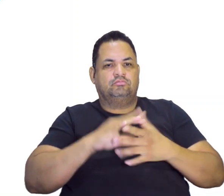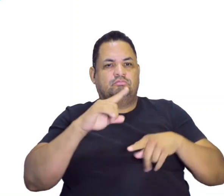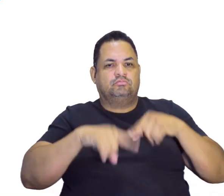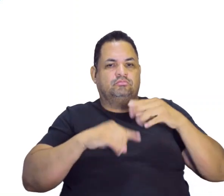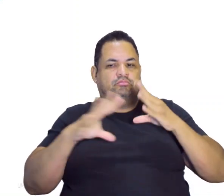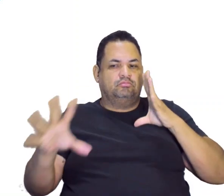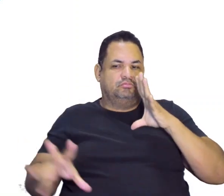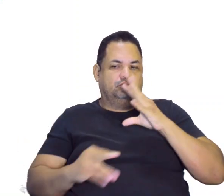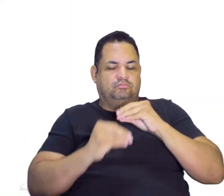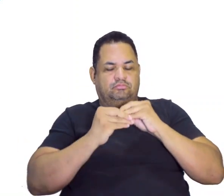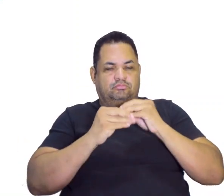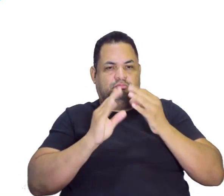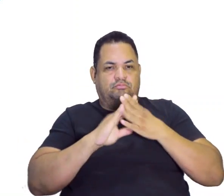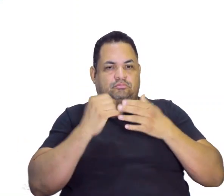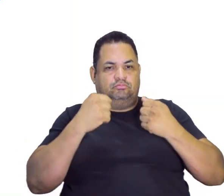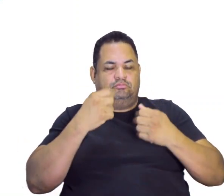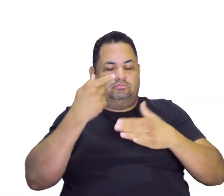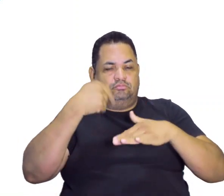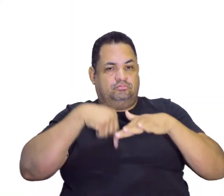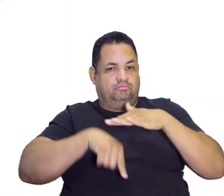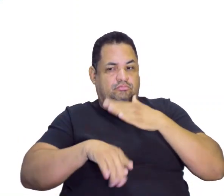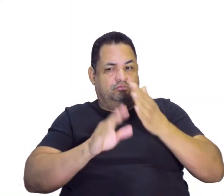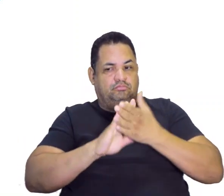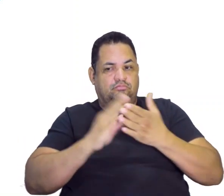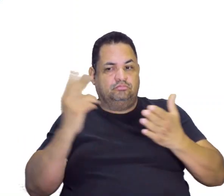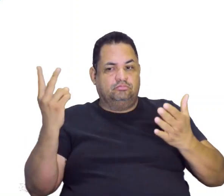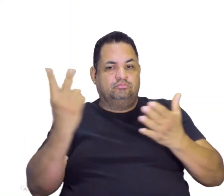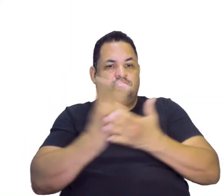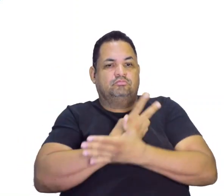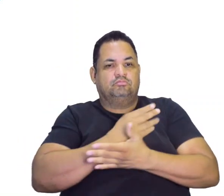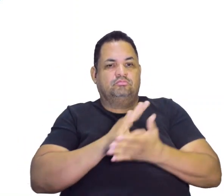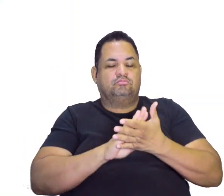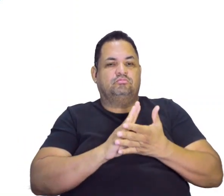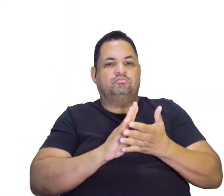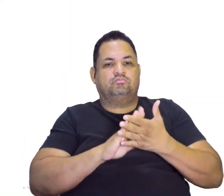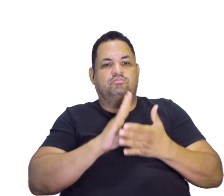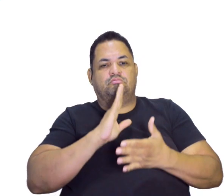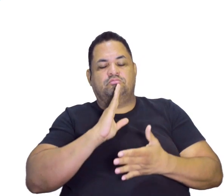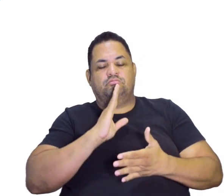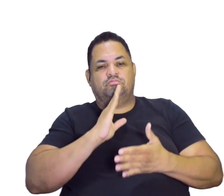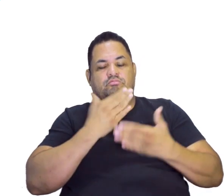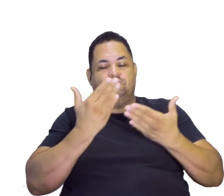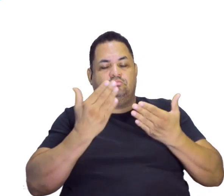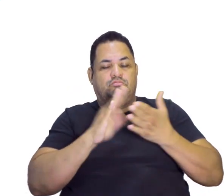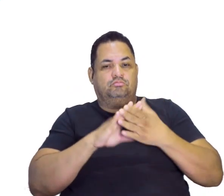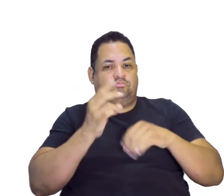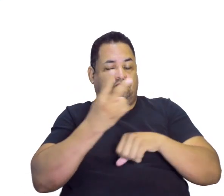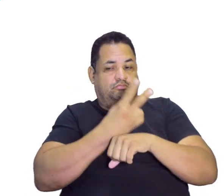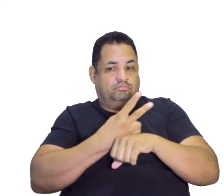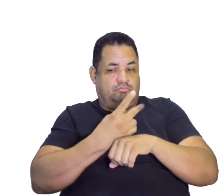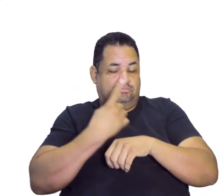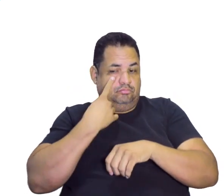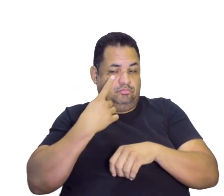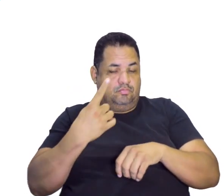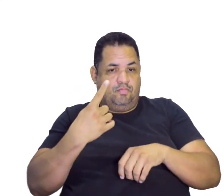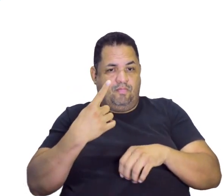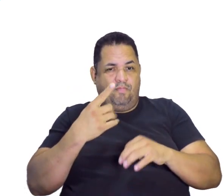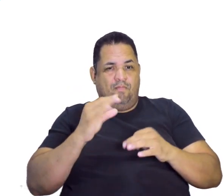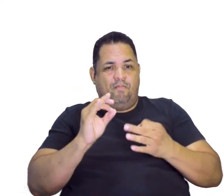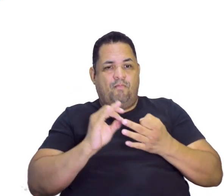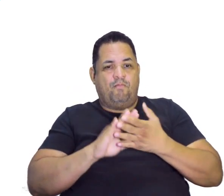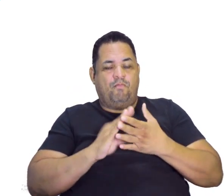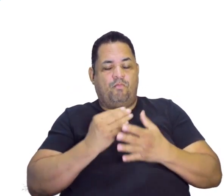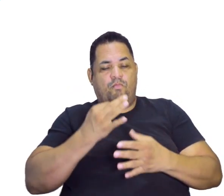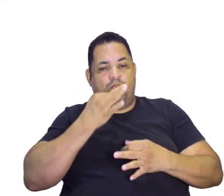um material complementar para que você aprofunde seus acontecimentos sobre as vanguardas, procure ver, né?